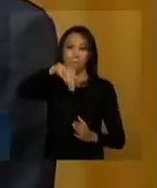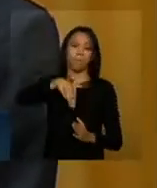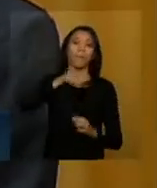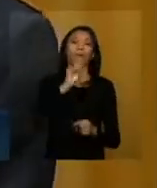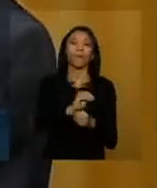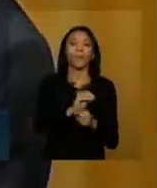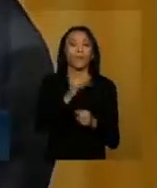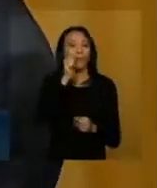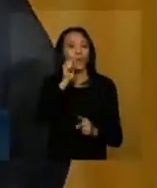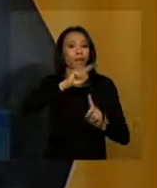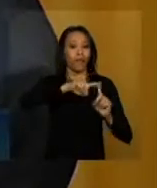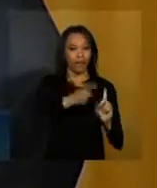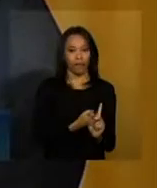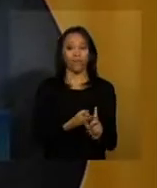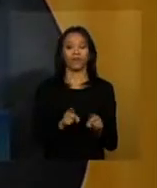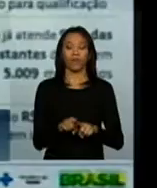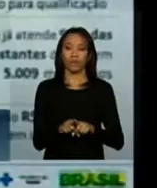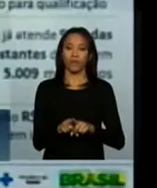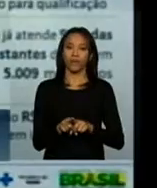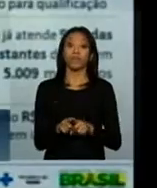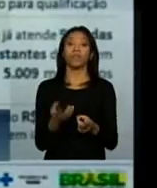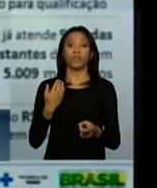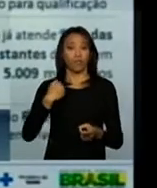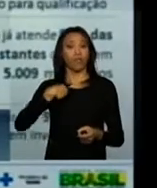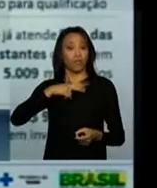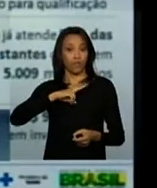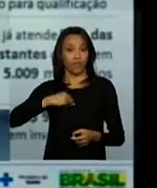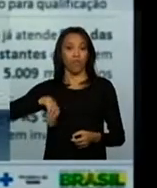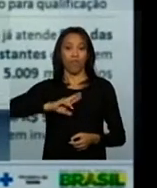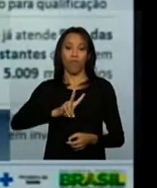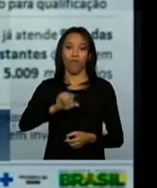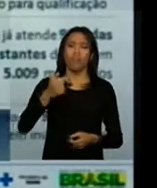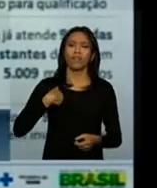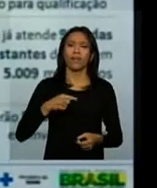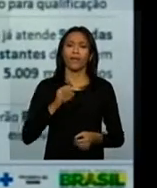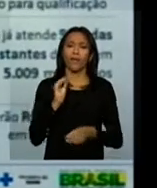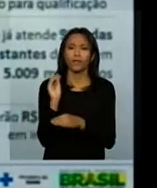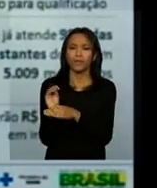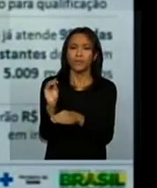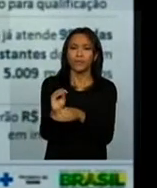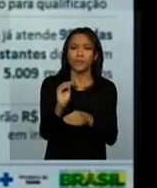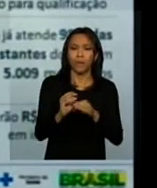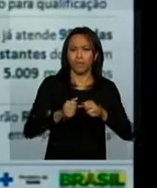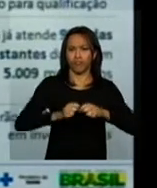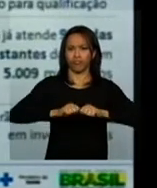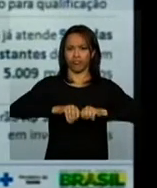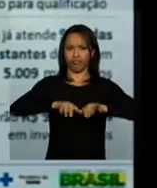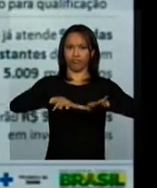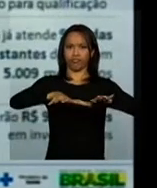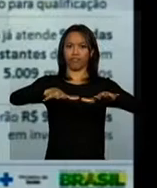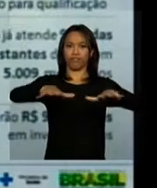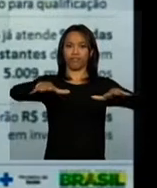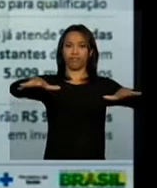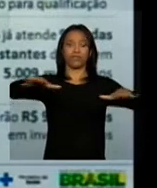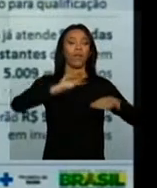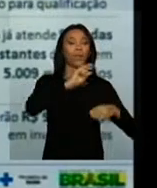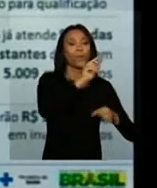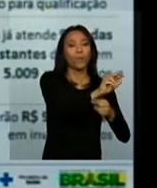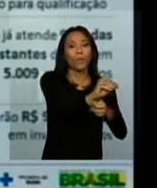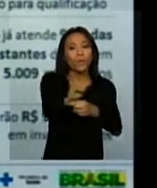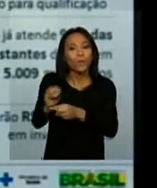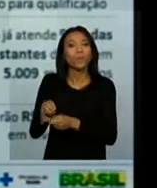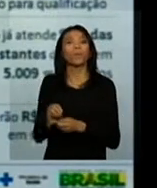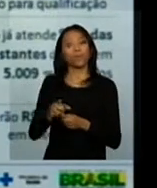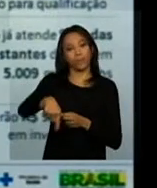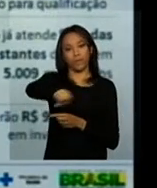agora dinamizado pela presidenta. Com isso, nós vamos ter uma rede de assistência obstétrica neonatal mais poderosa e ajudando